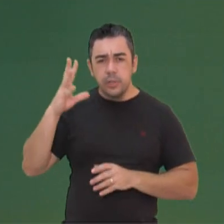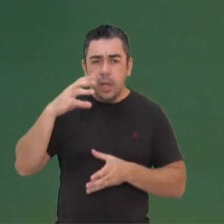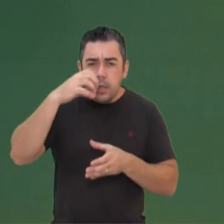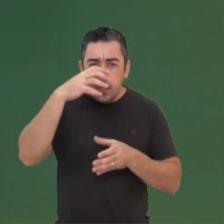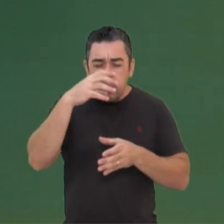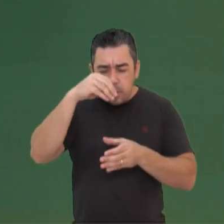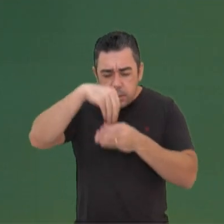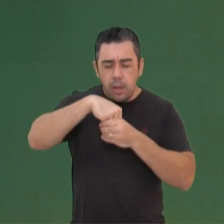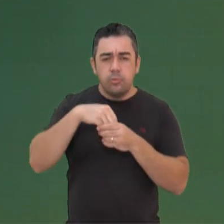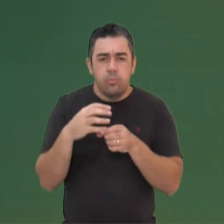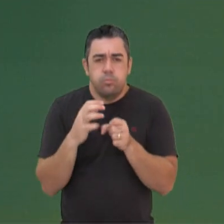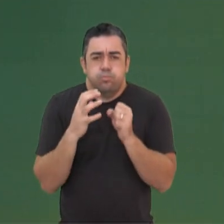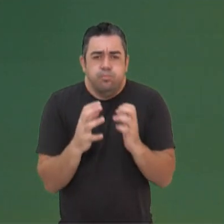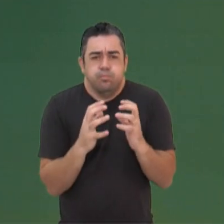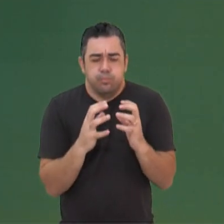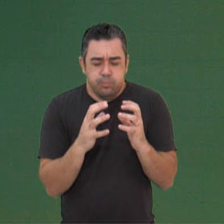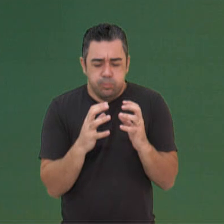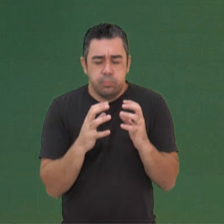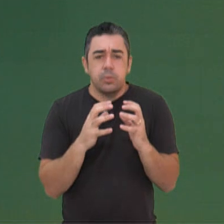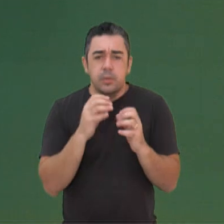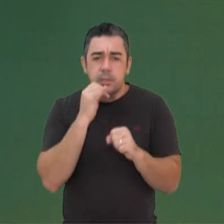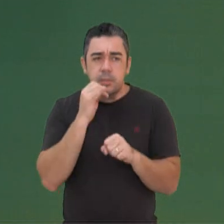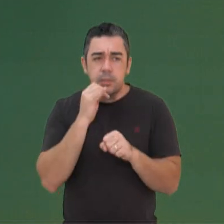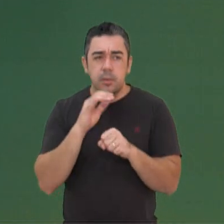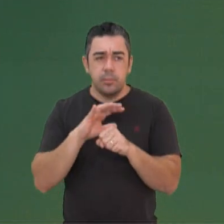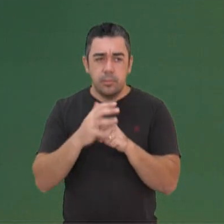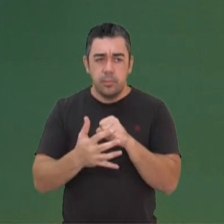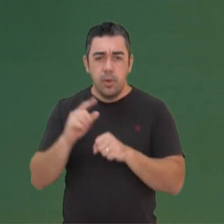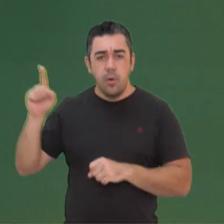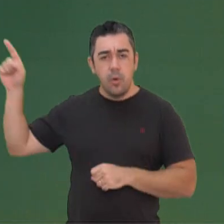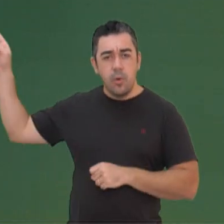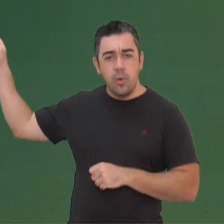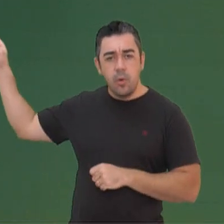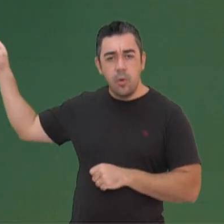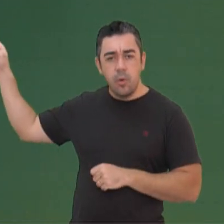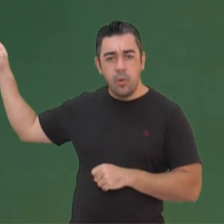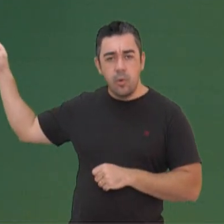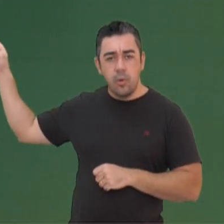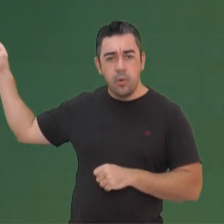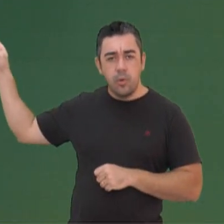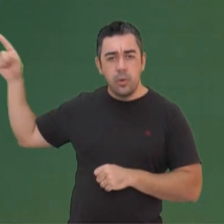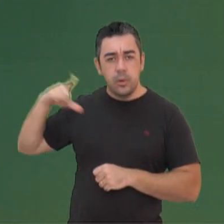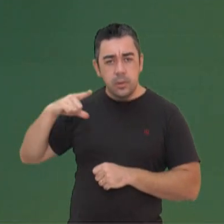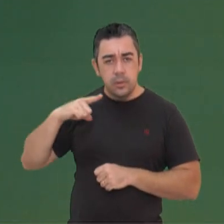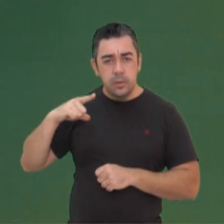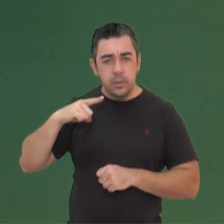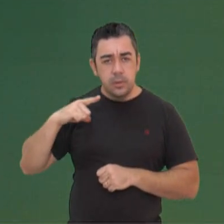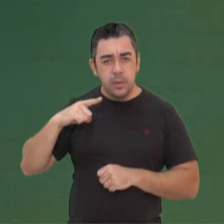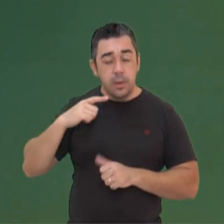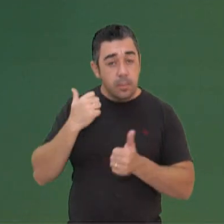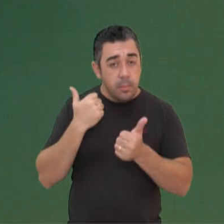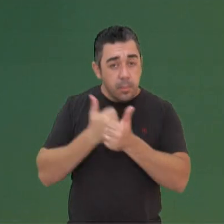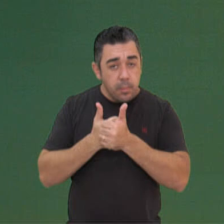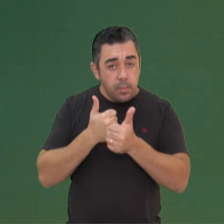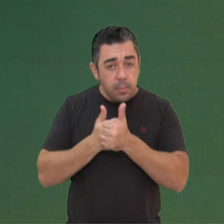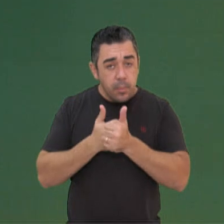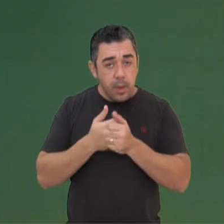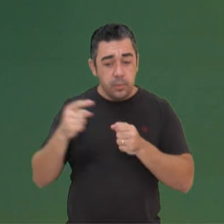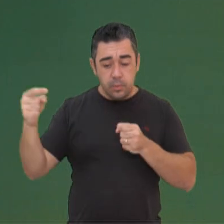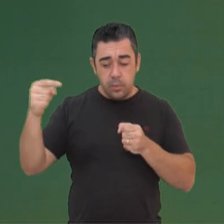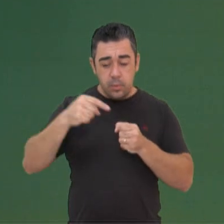conseguindo prender. Você consegue segurar aqui com o seu próprio dedo, fica mais fácil imaginar isso. Você prende essa carga nas proximidades da carga